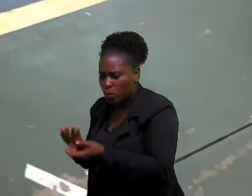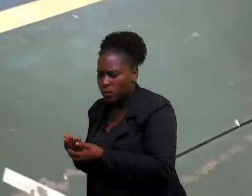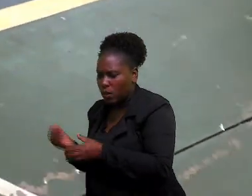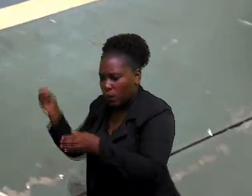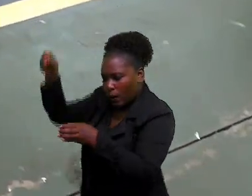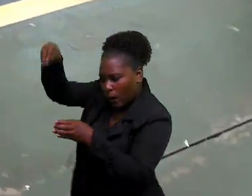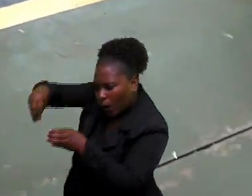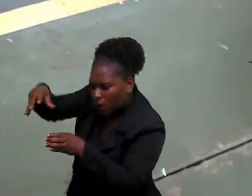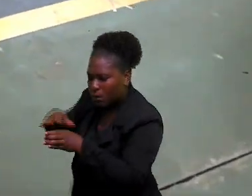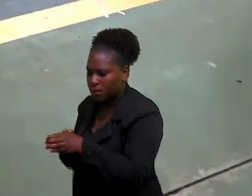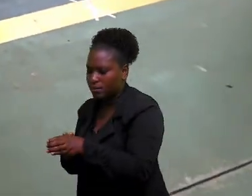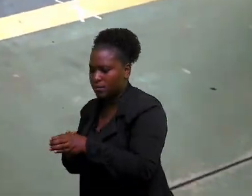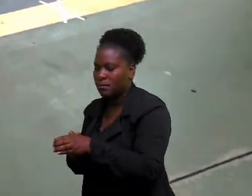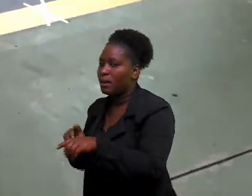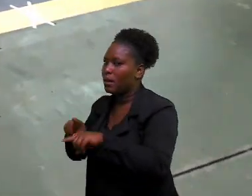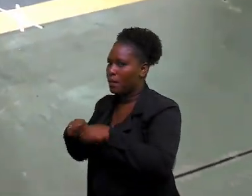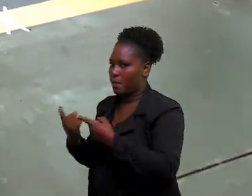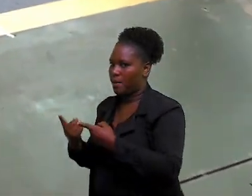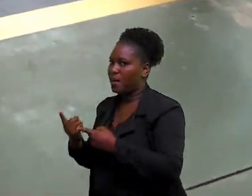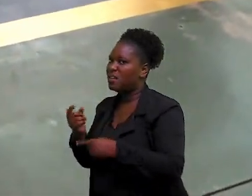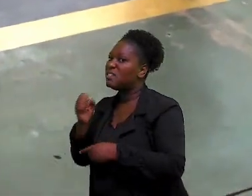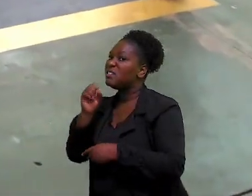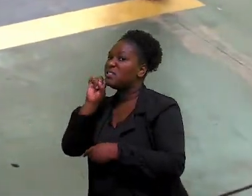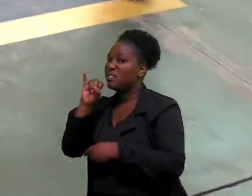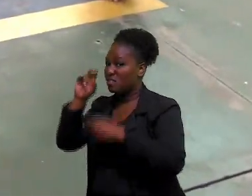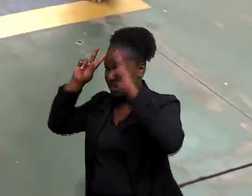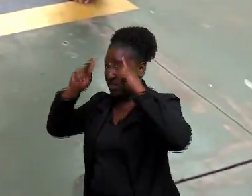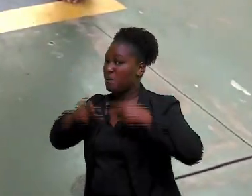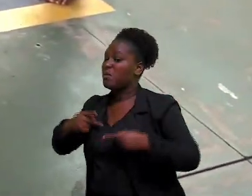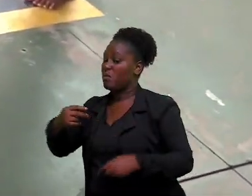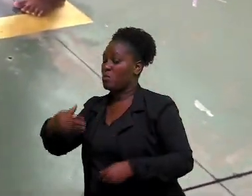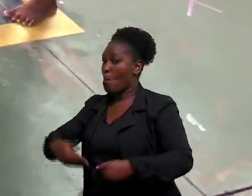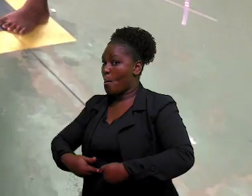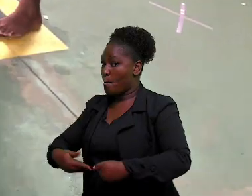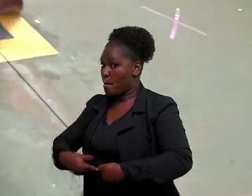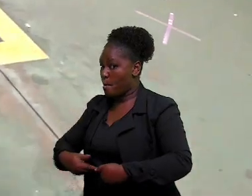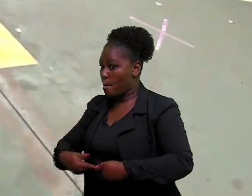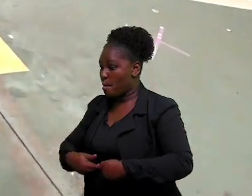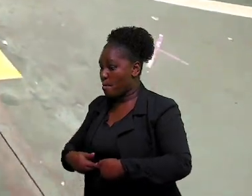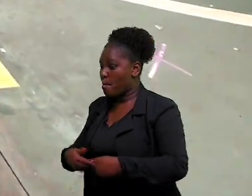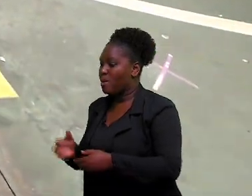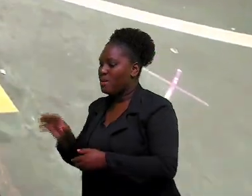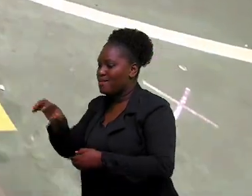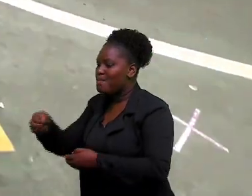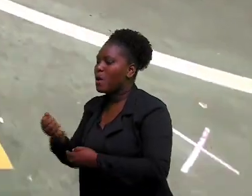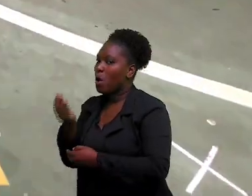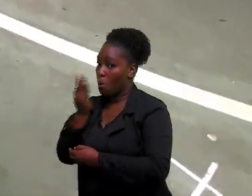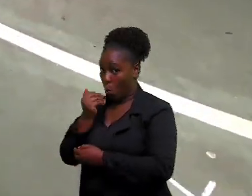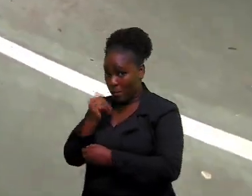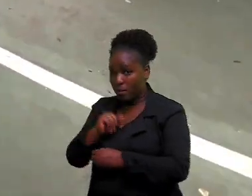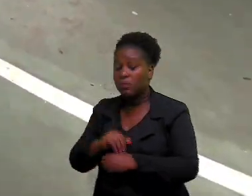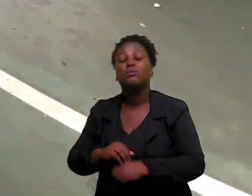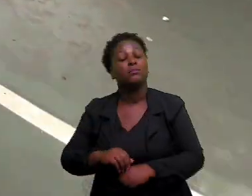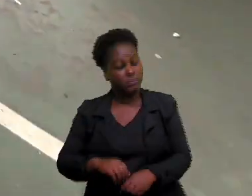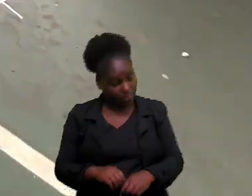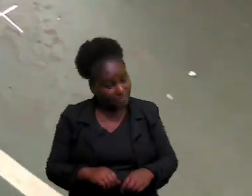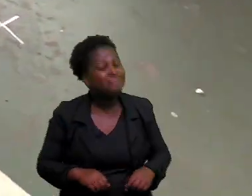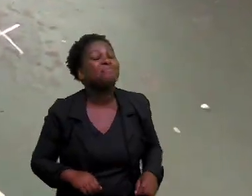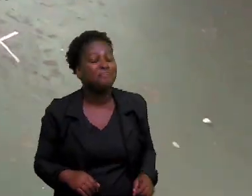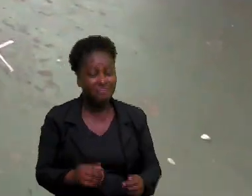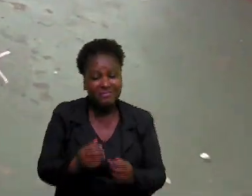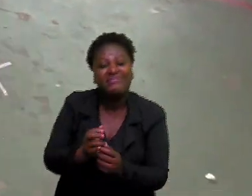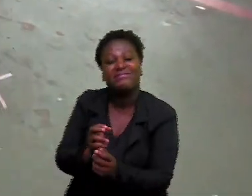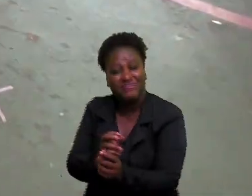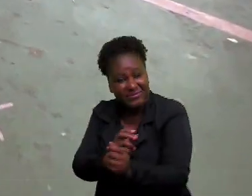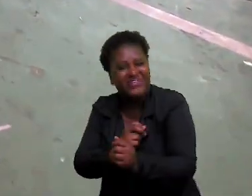homem tem fome, o peixe vai para o prato. Ai não! Vou lhe contar, aqui no